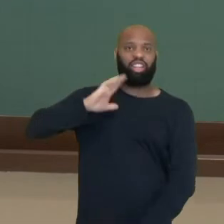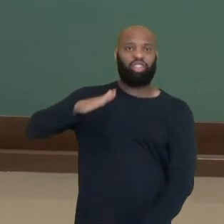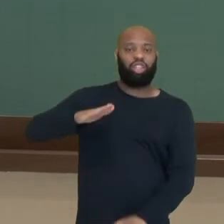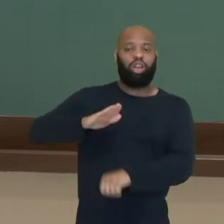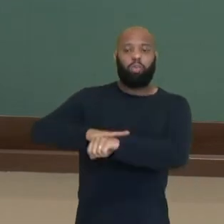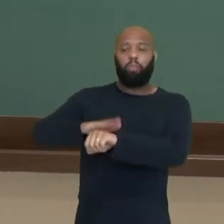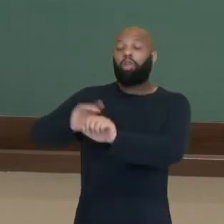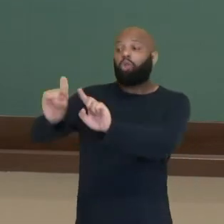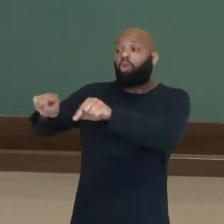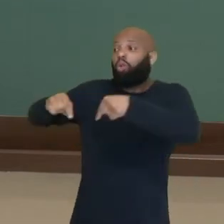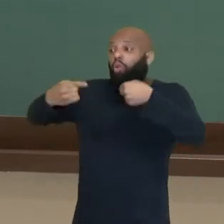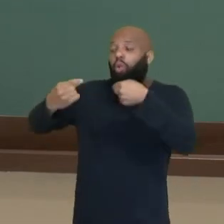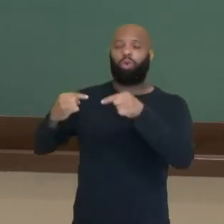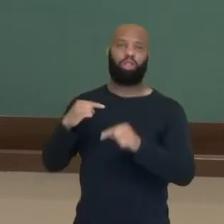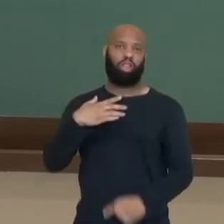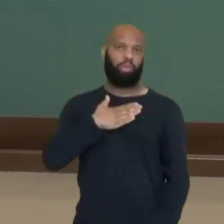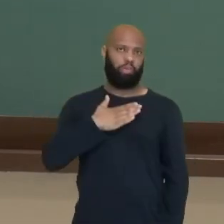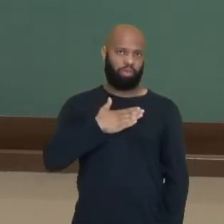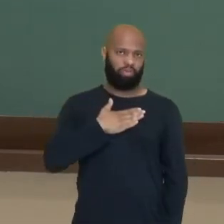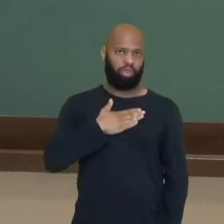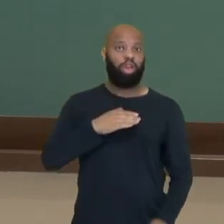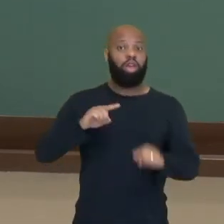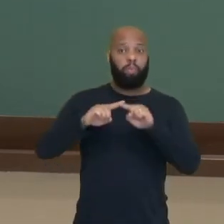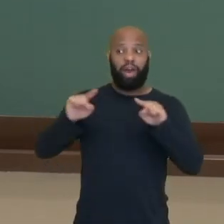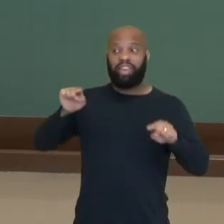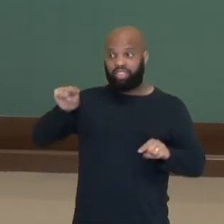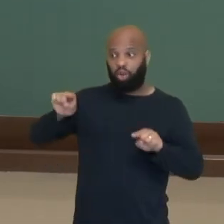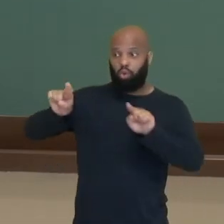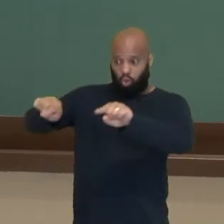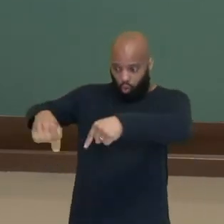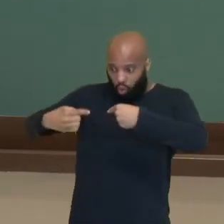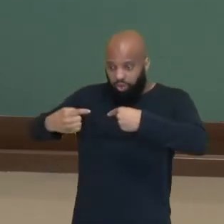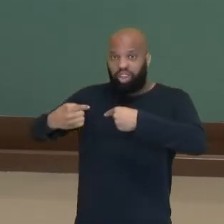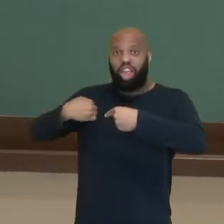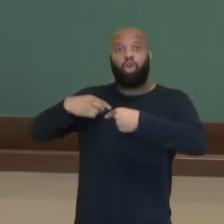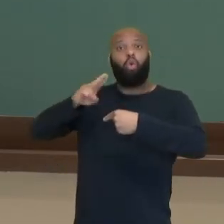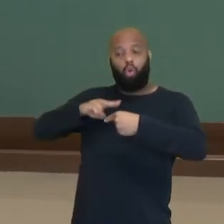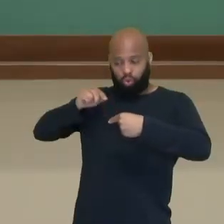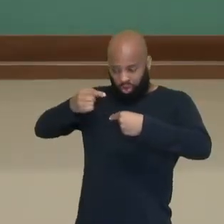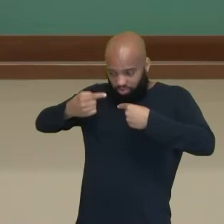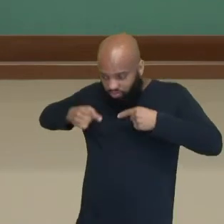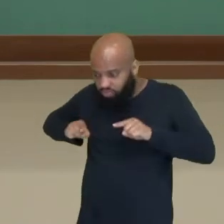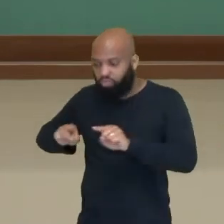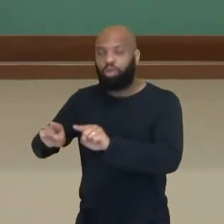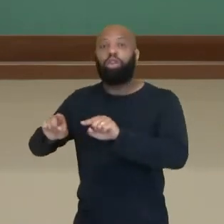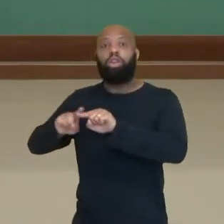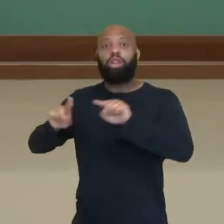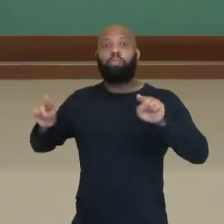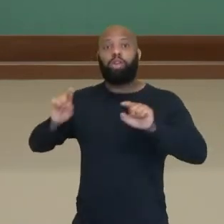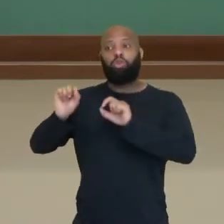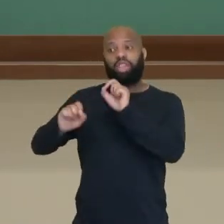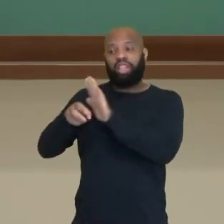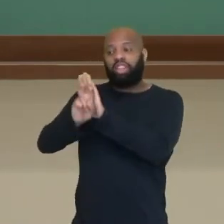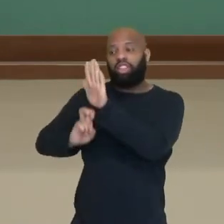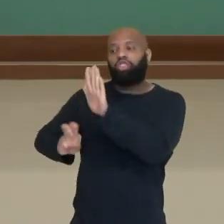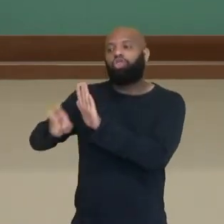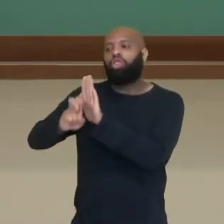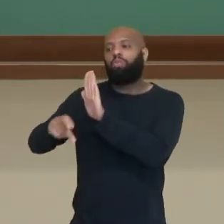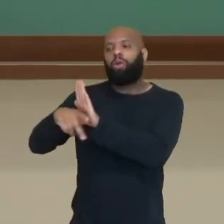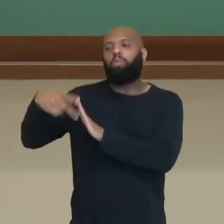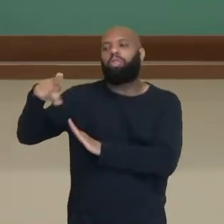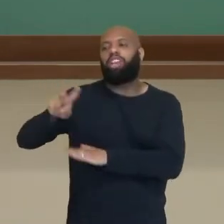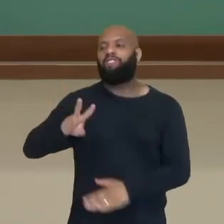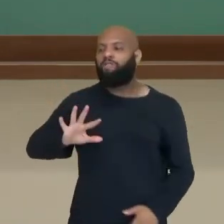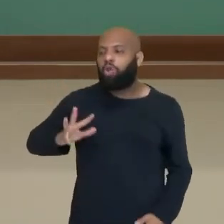movimento ofensivo contra ele próprio. Então, nada mais é do que eu me apropriar dessa energia que meu oponente